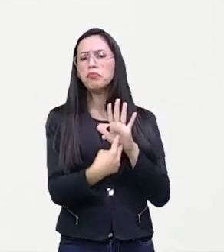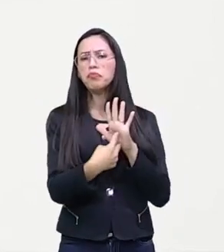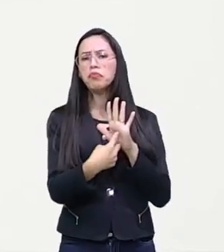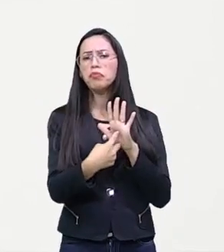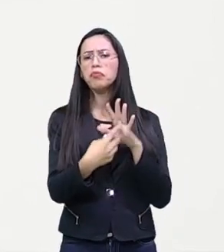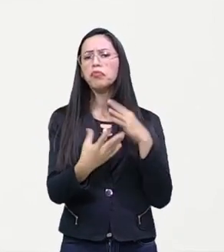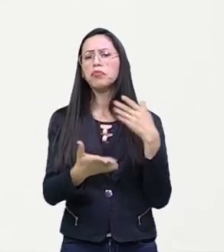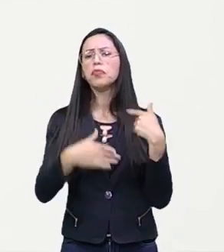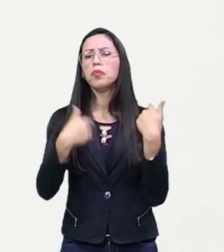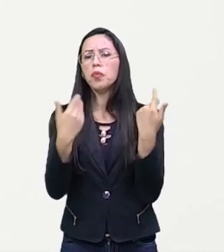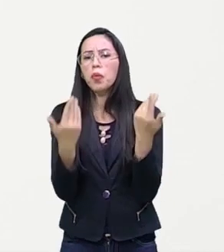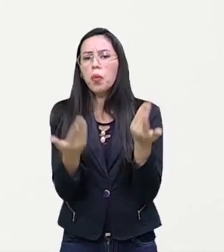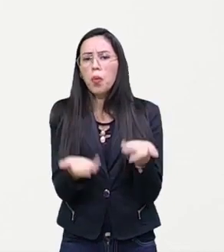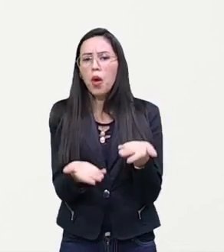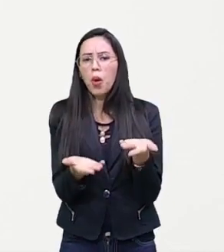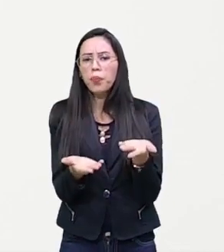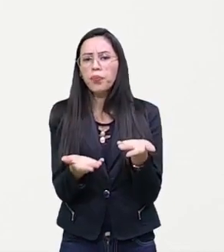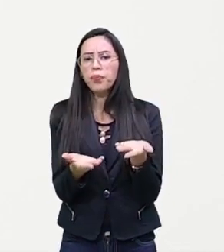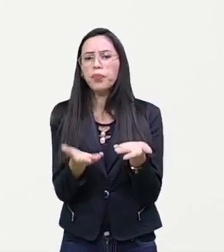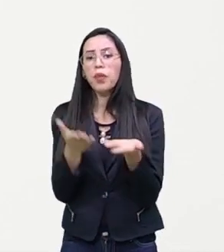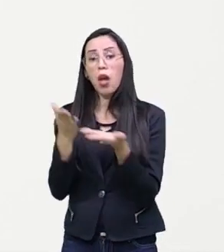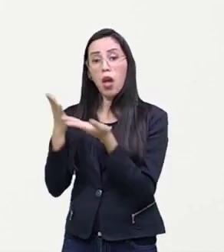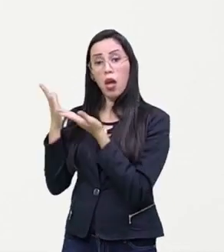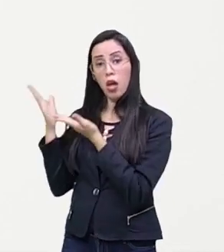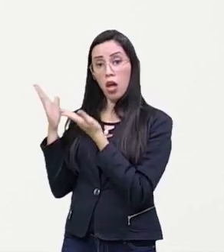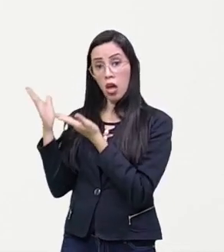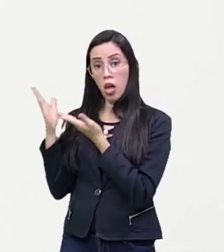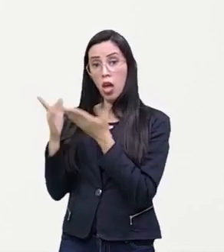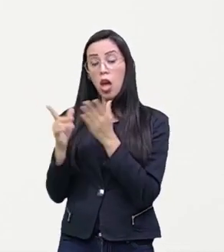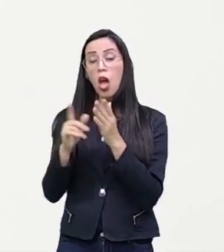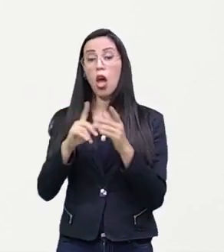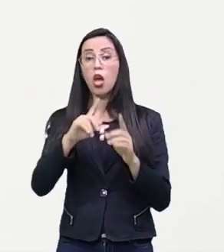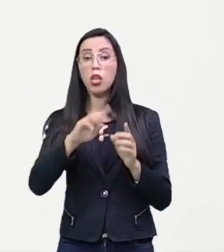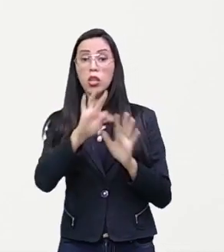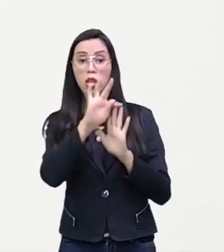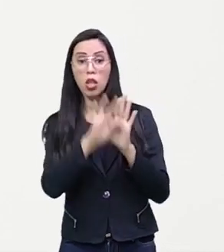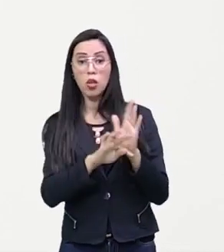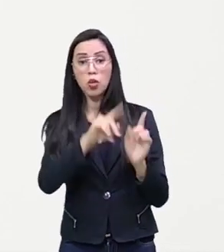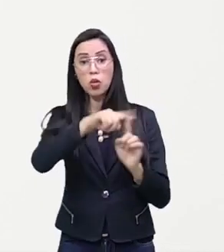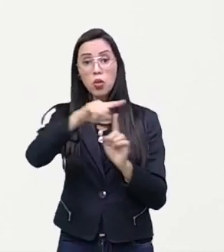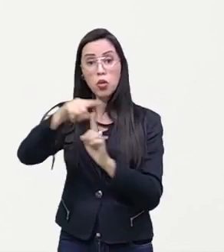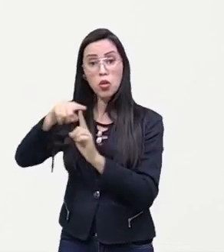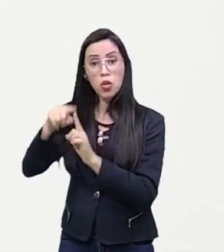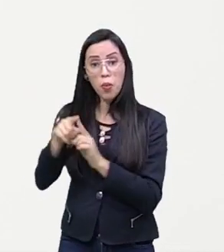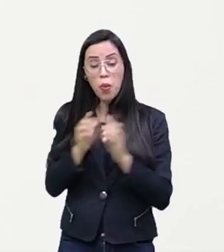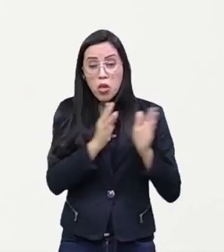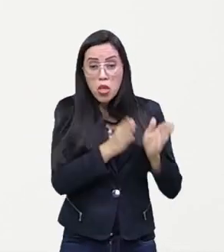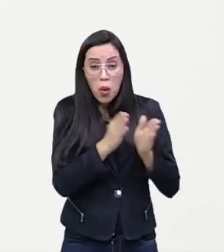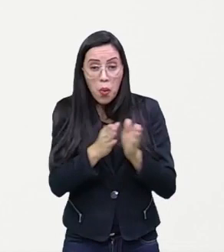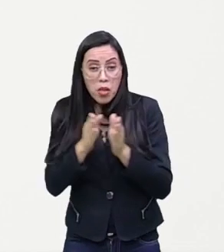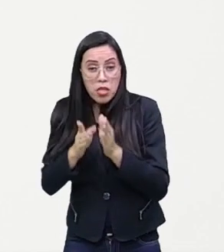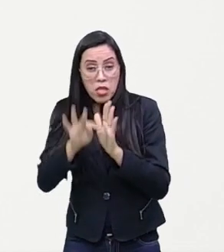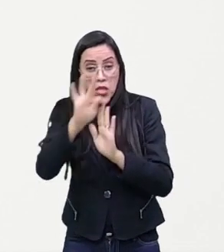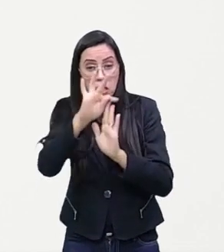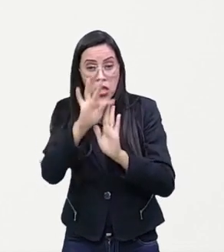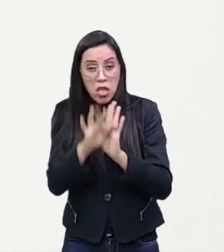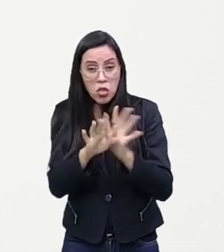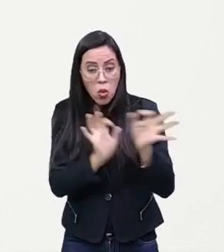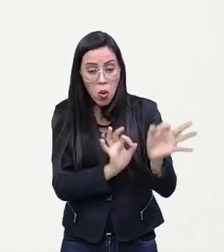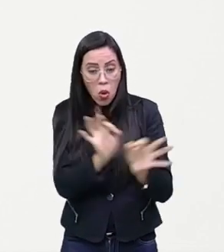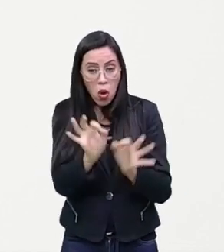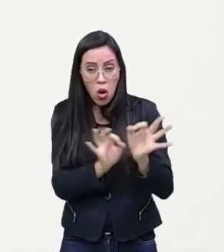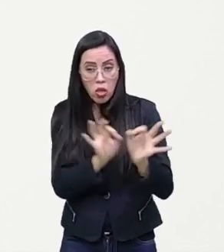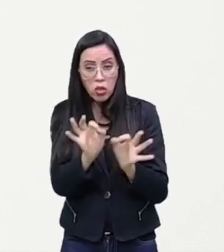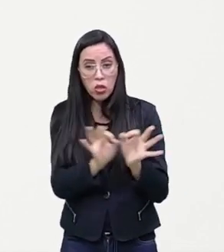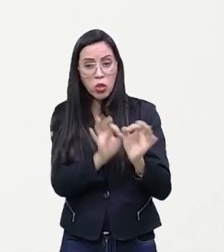professora? Aqui diz o seguinte: são sequências textuais que se organizam de modo